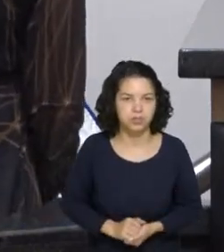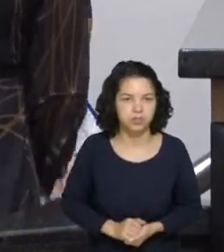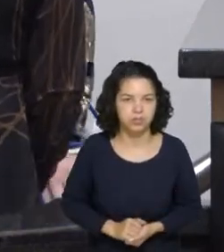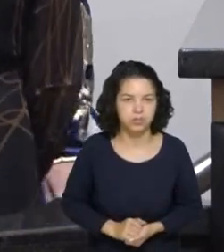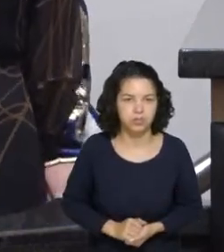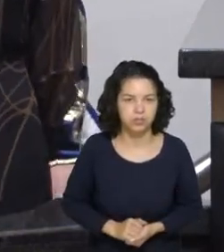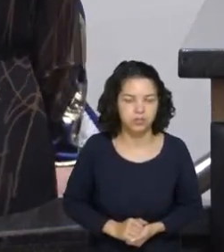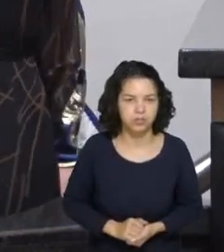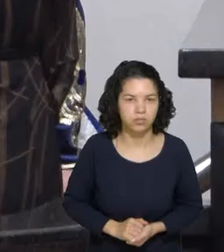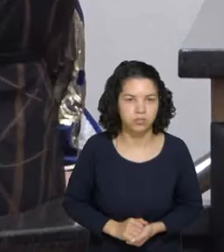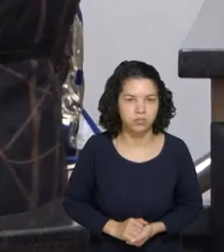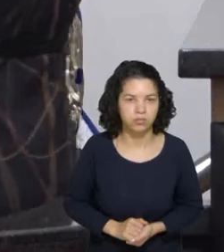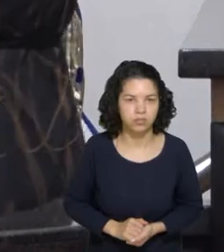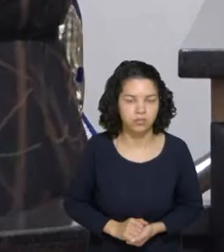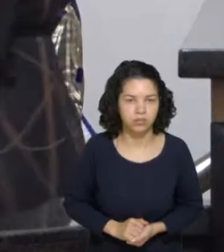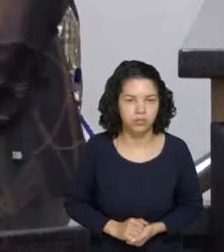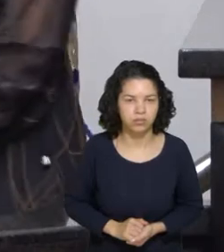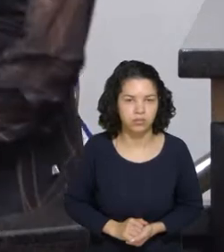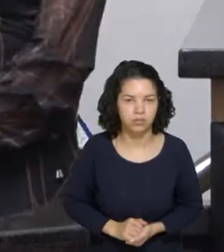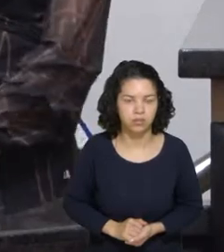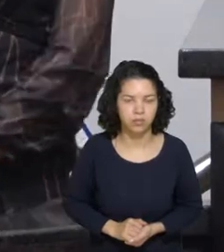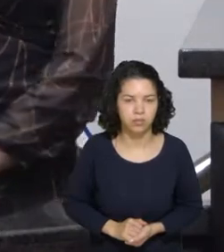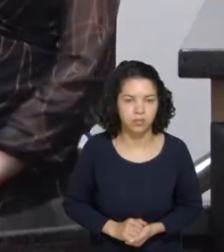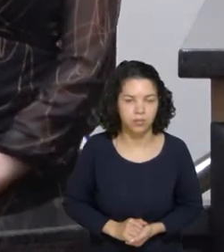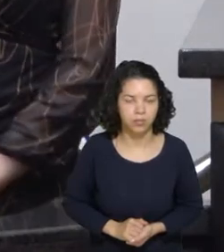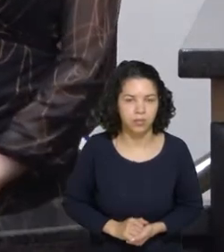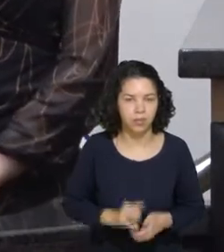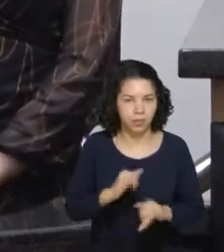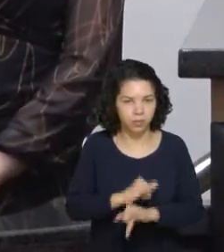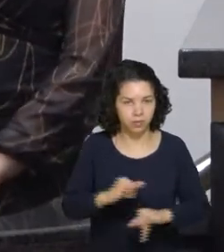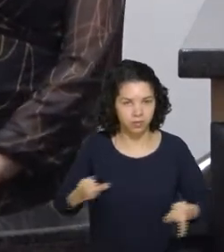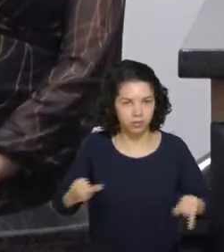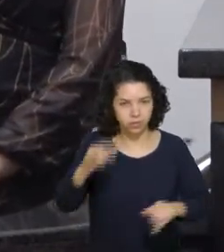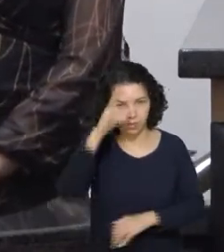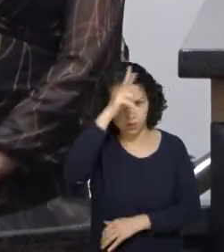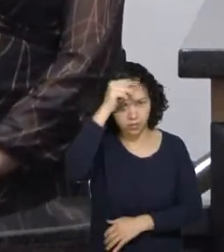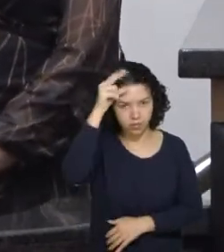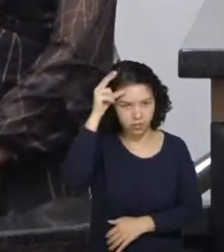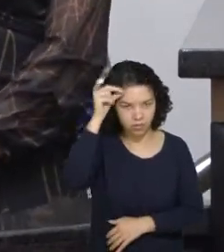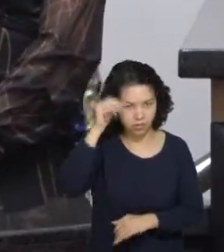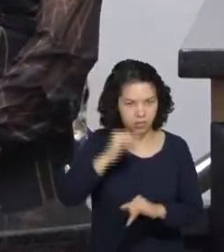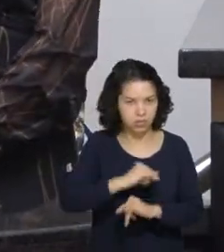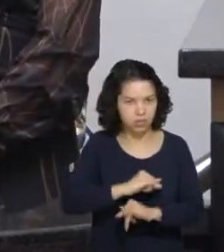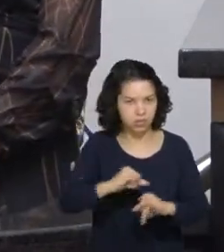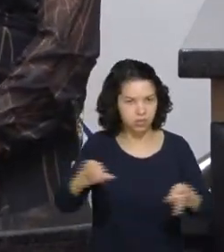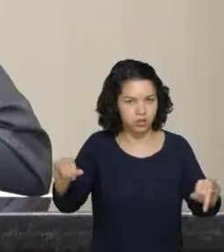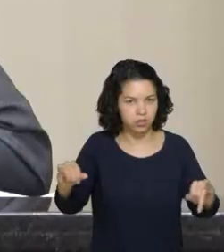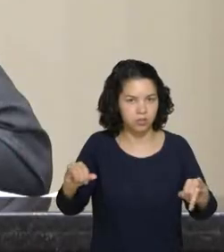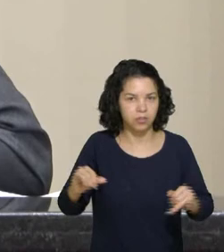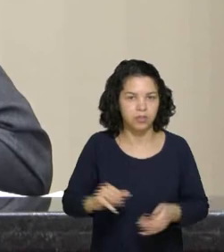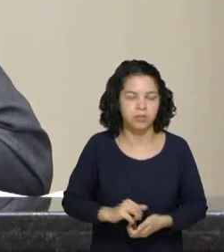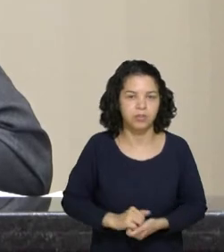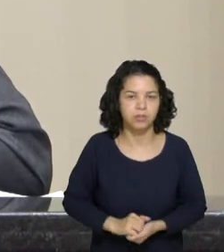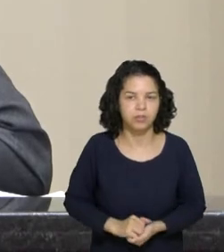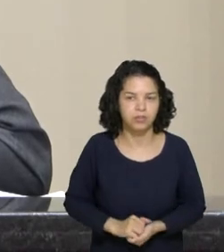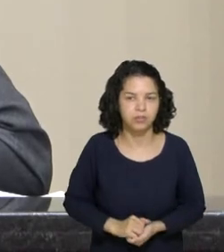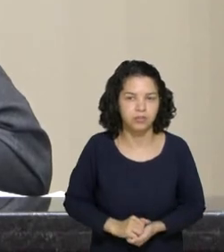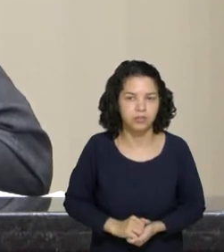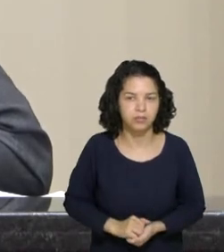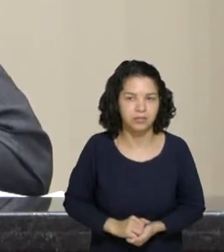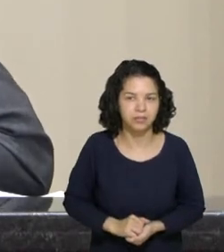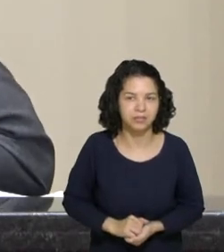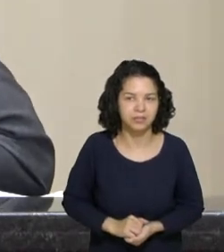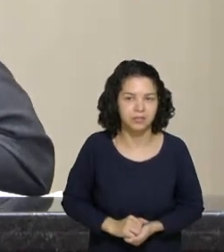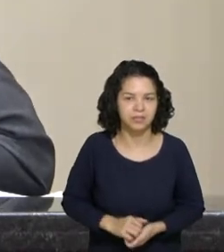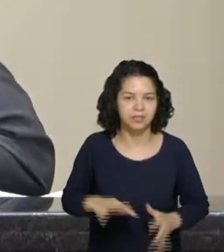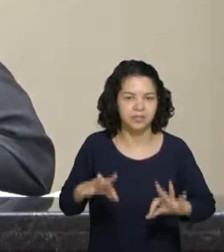Só para avisar a prefeita que essa transmissão, nem estão todos os deputados em